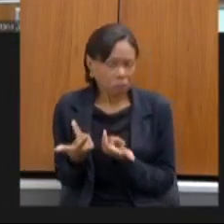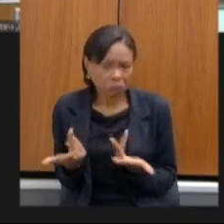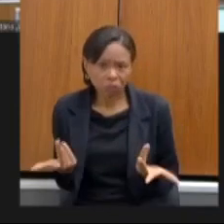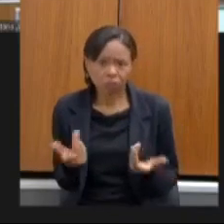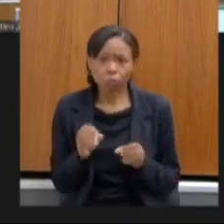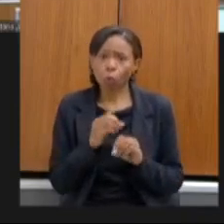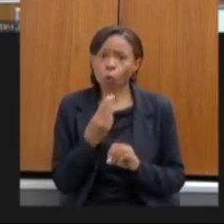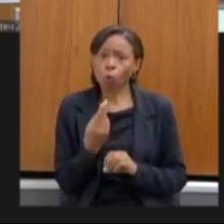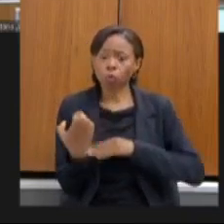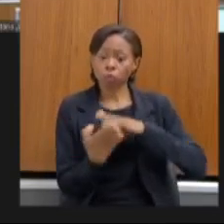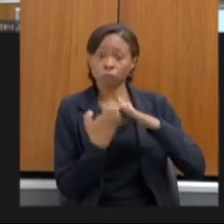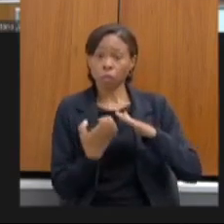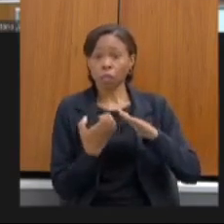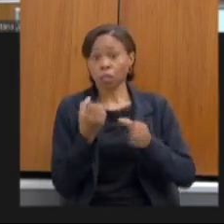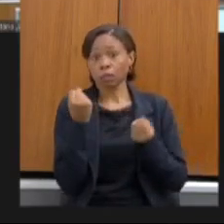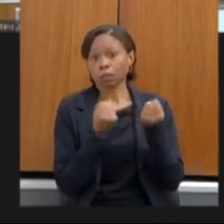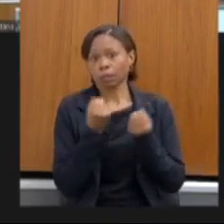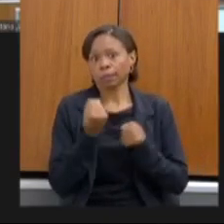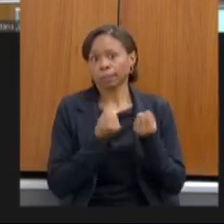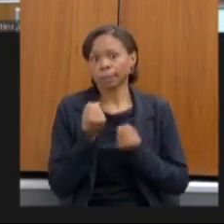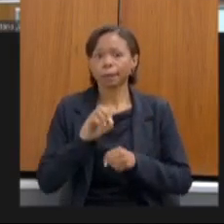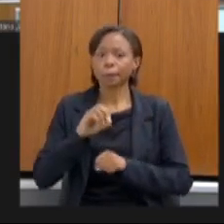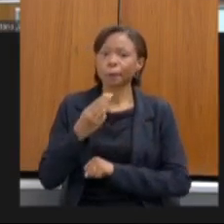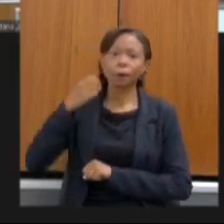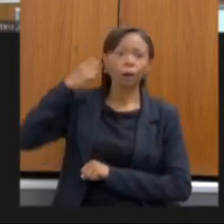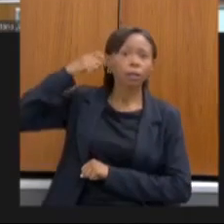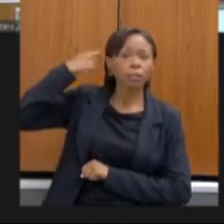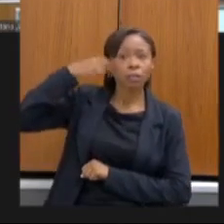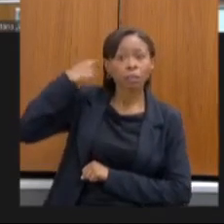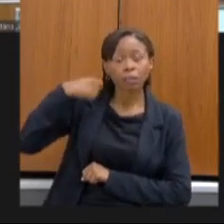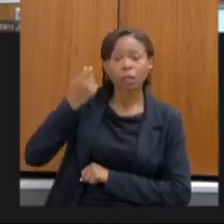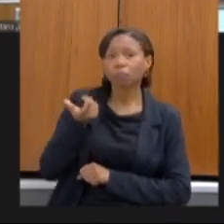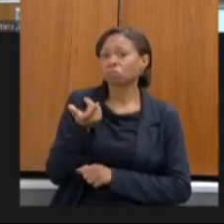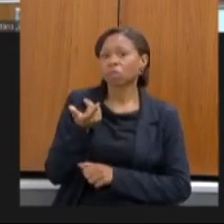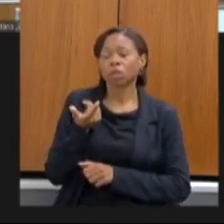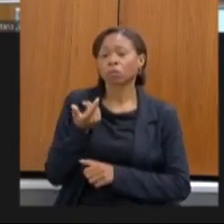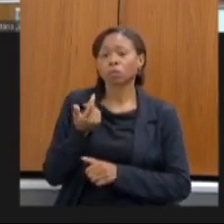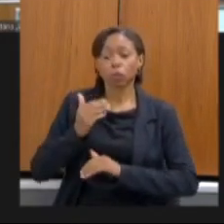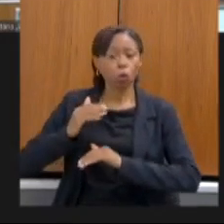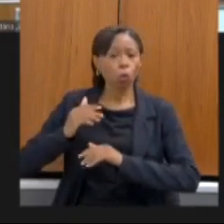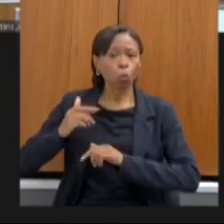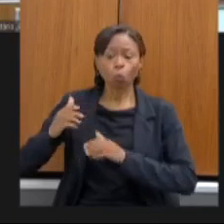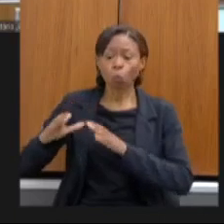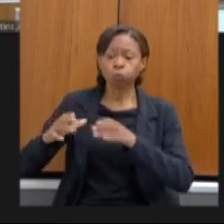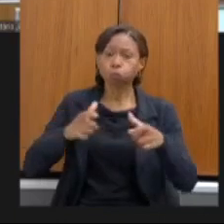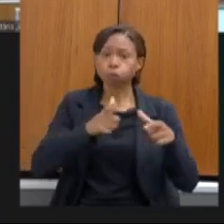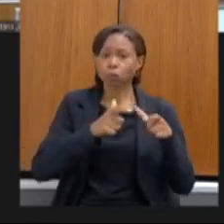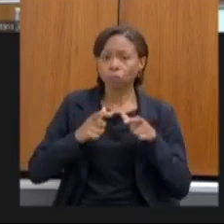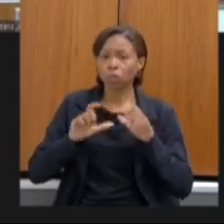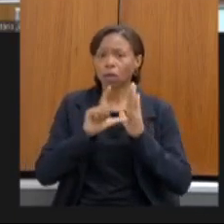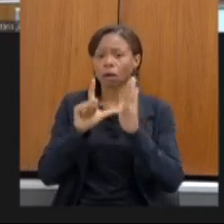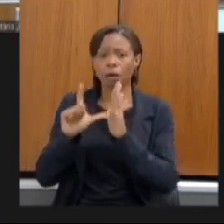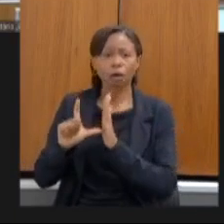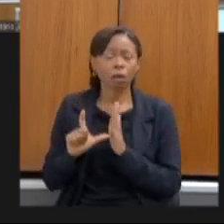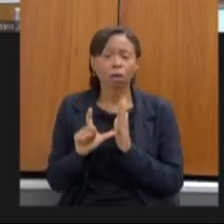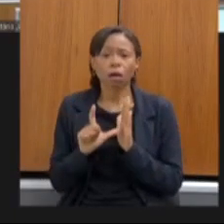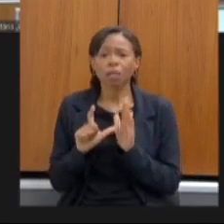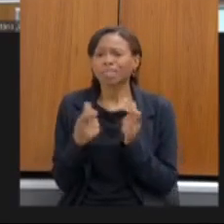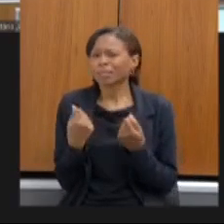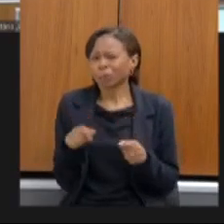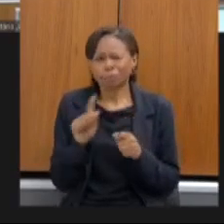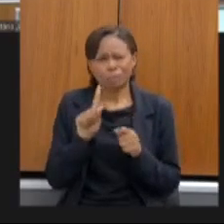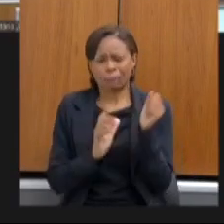automotiva né um um salão de beleza coisas que não precisam de tanta burocracia para abrir